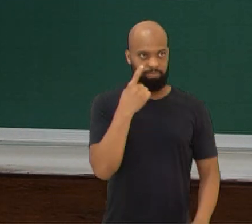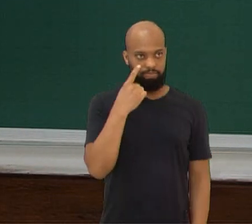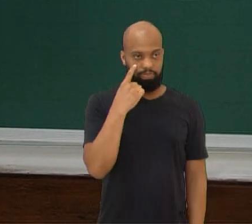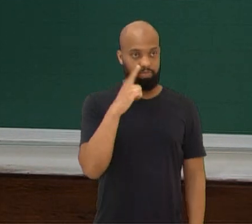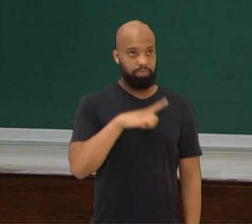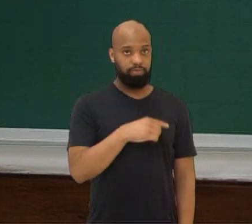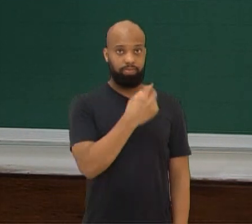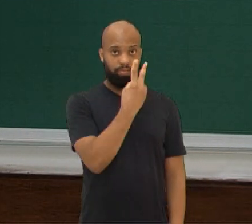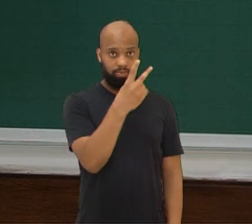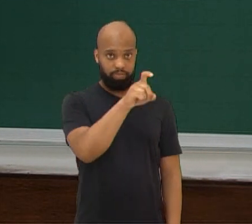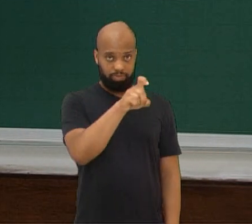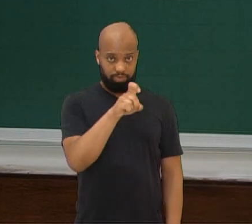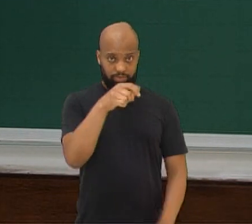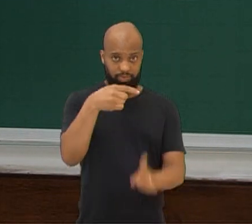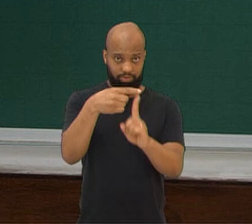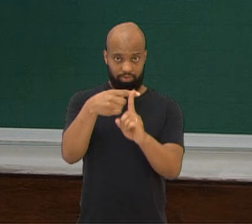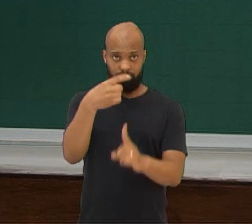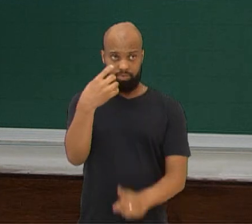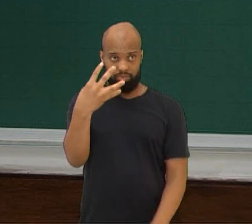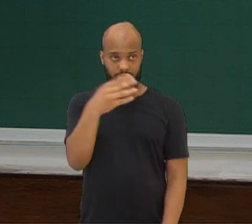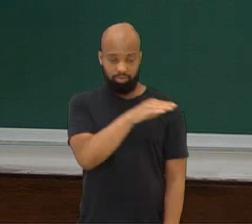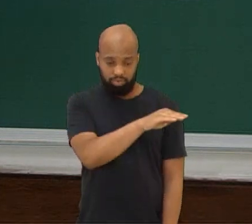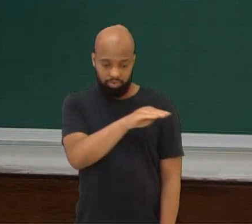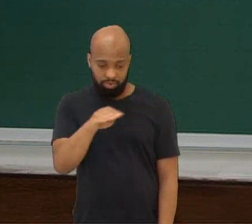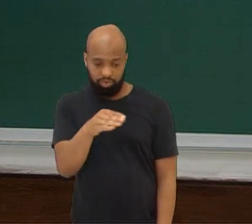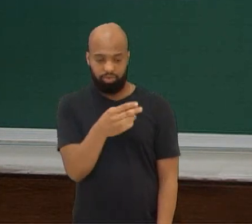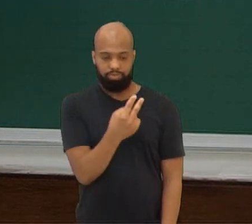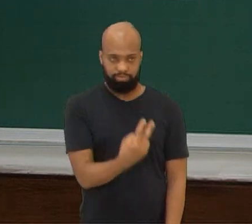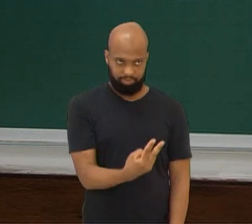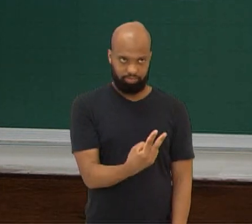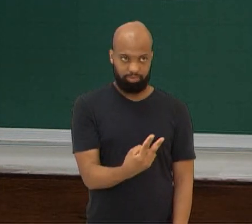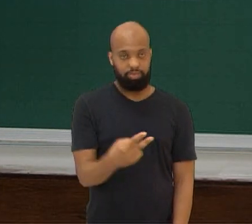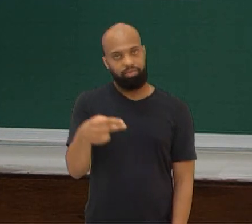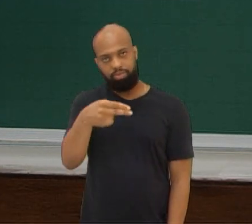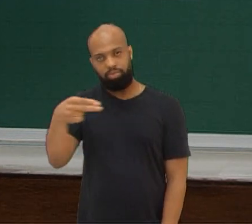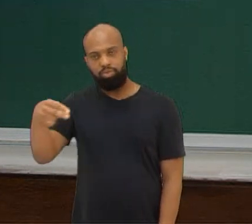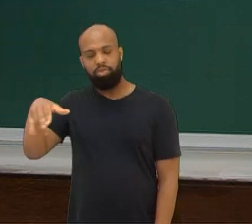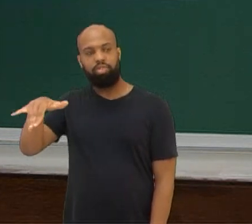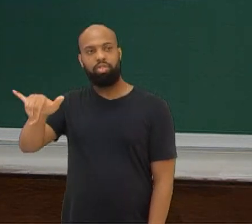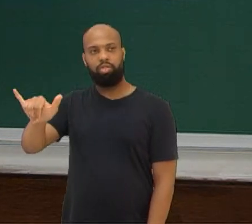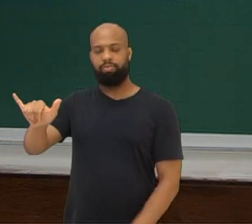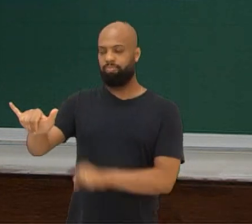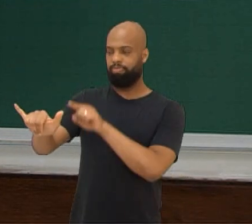vai ficar 2x mais 4 sobre 2. Pessoal,